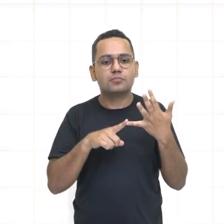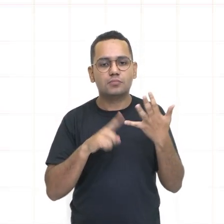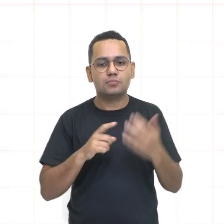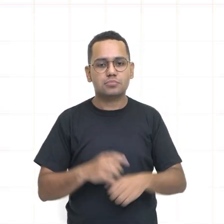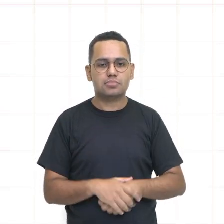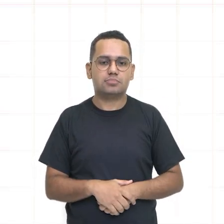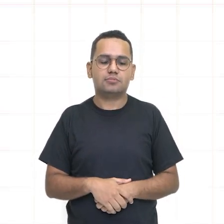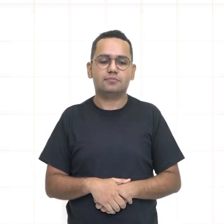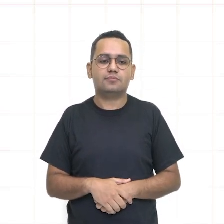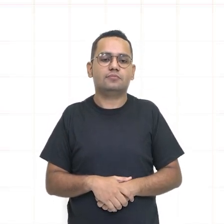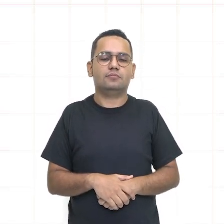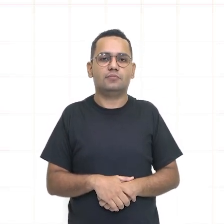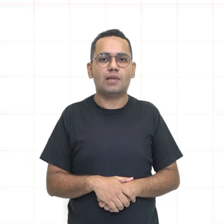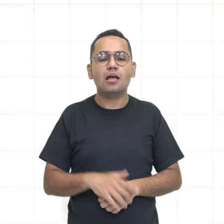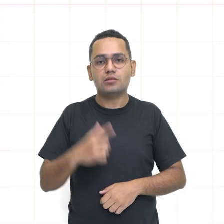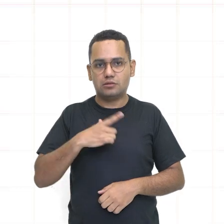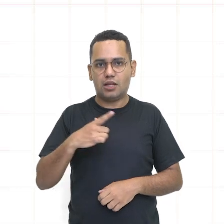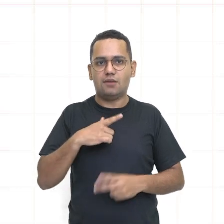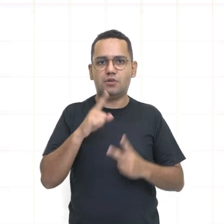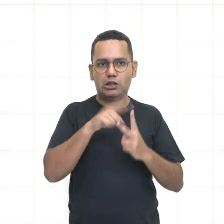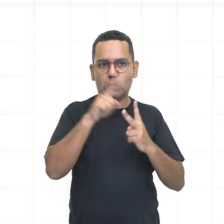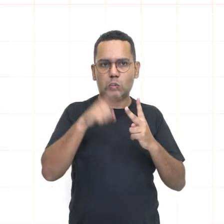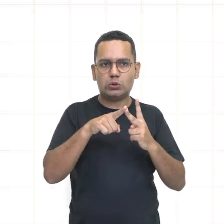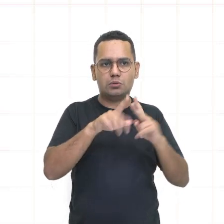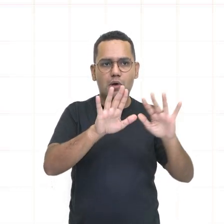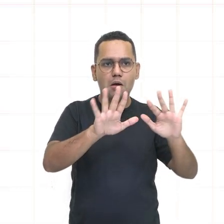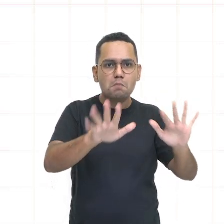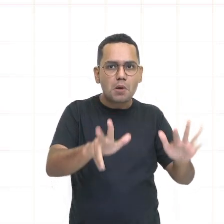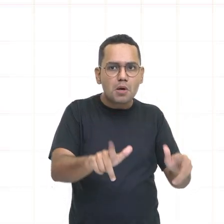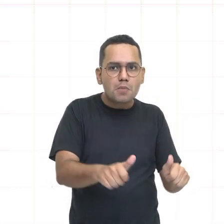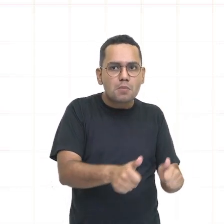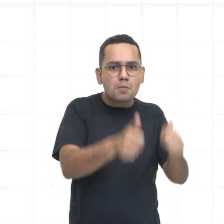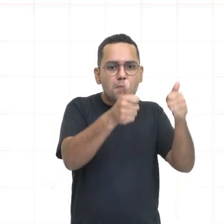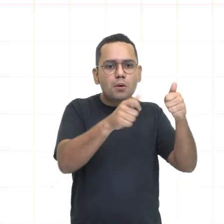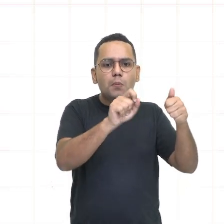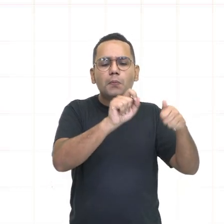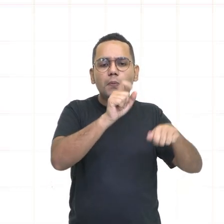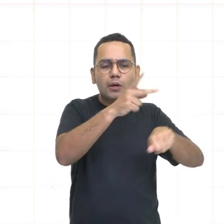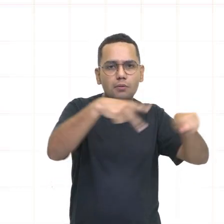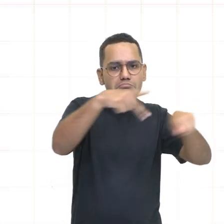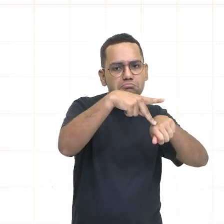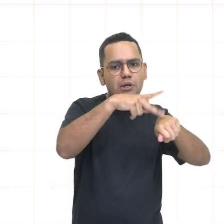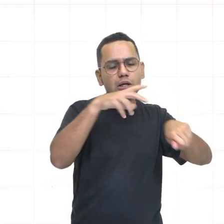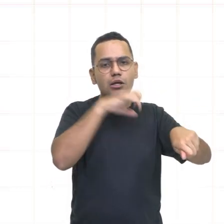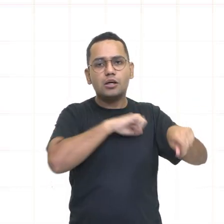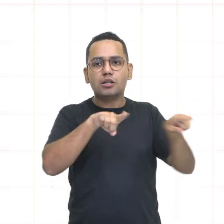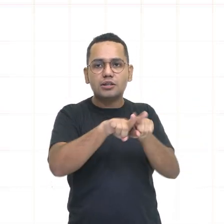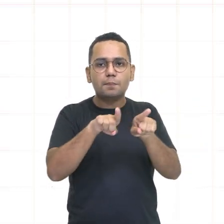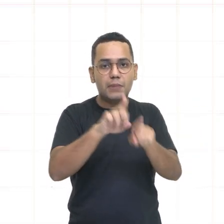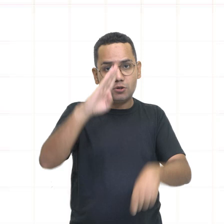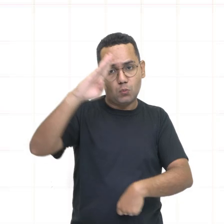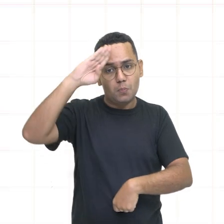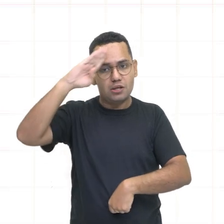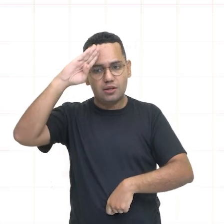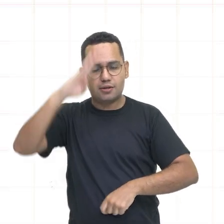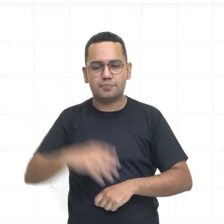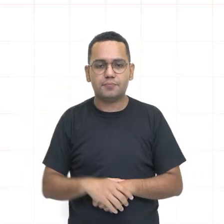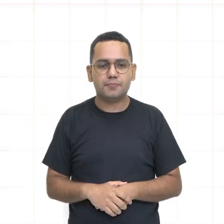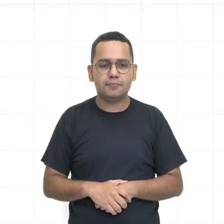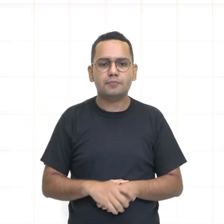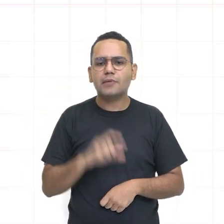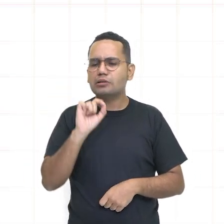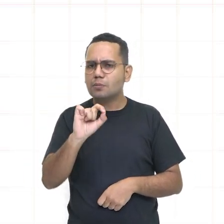do nacionalismo e militarismo também são características do sistema fascista, em que nós temos culto